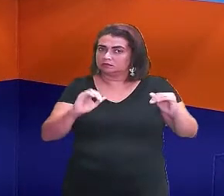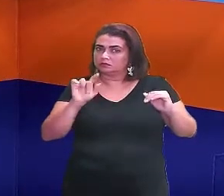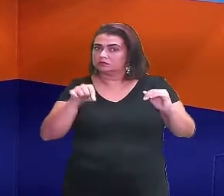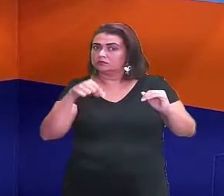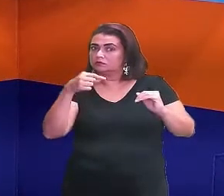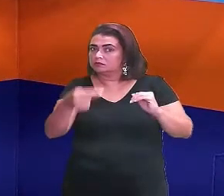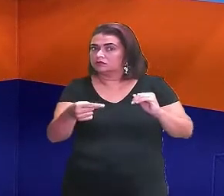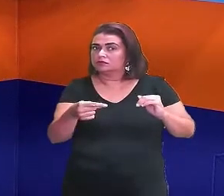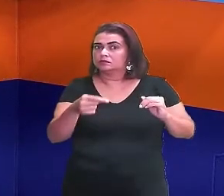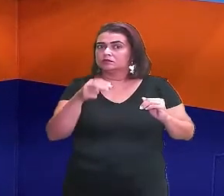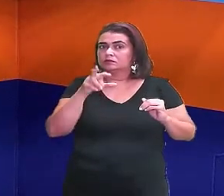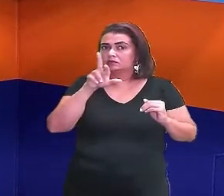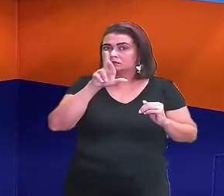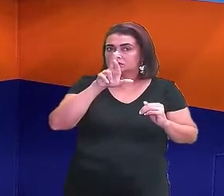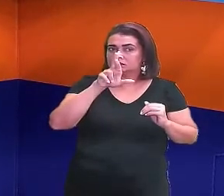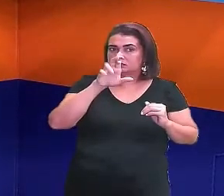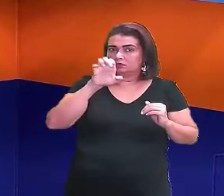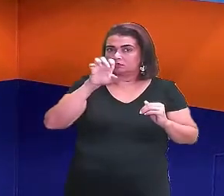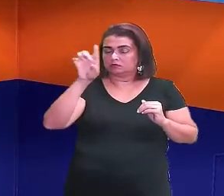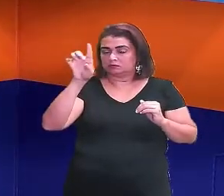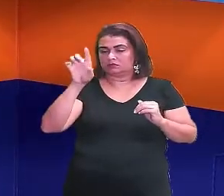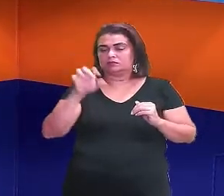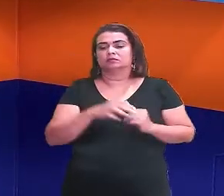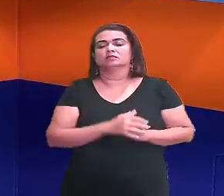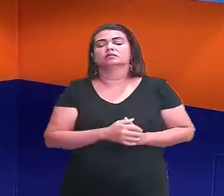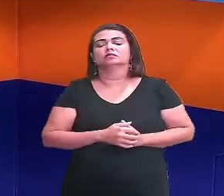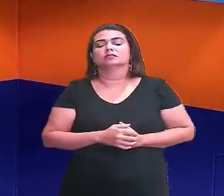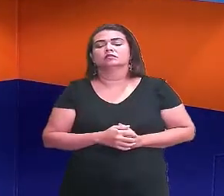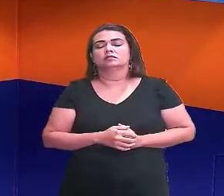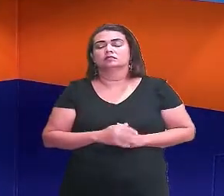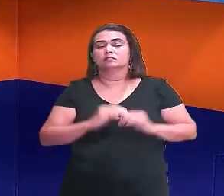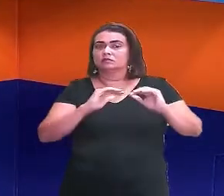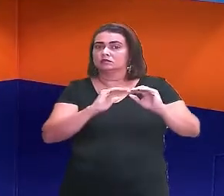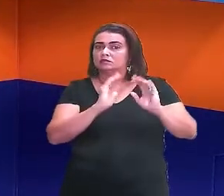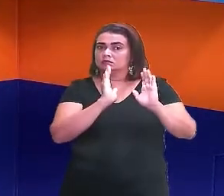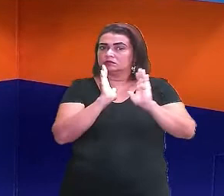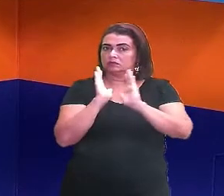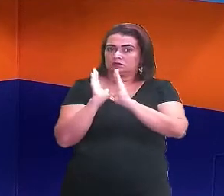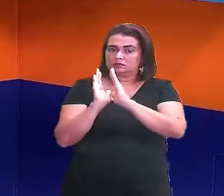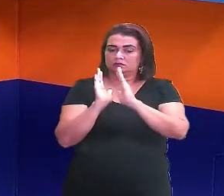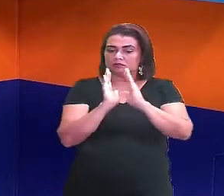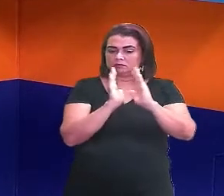que virá, que é a Ré. Então, assim eu separei.